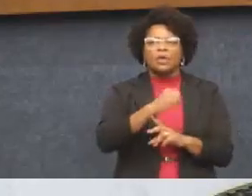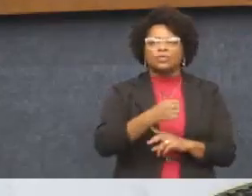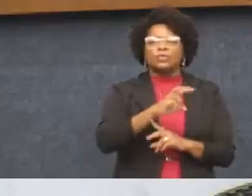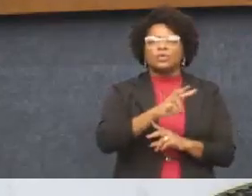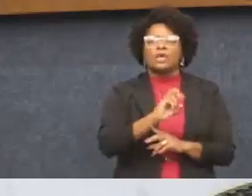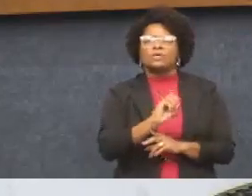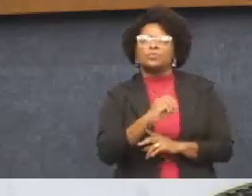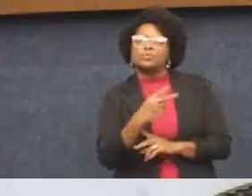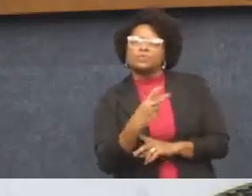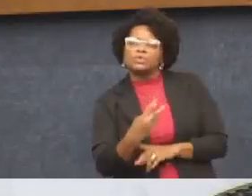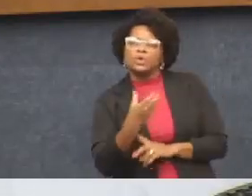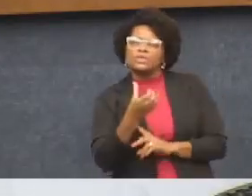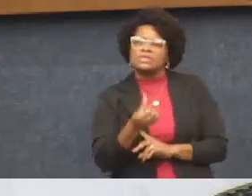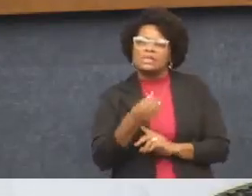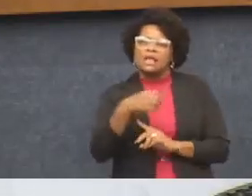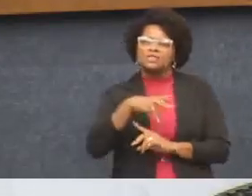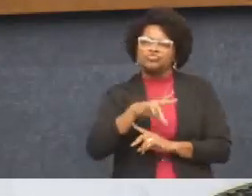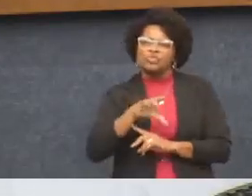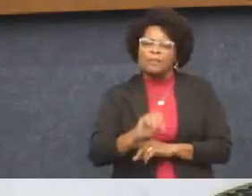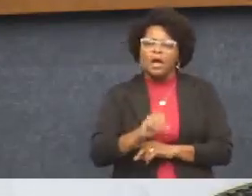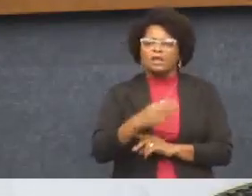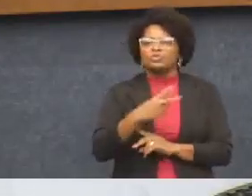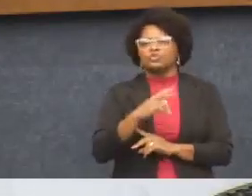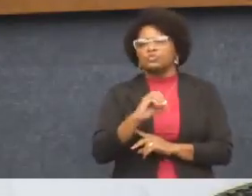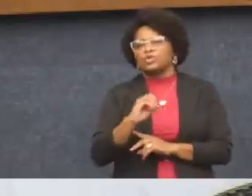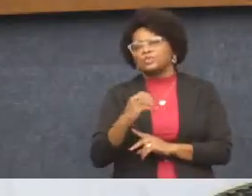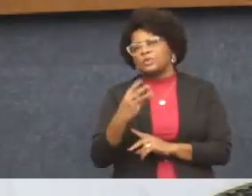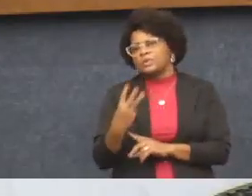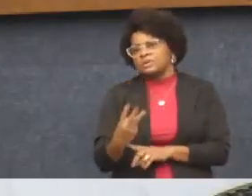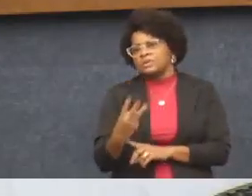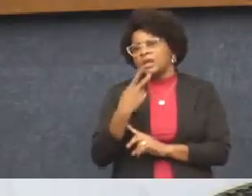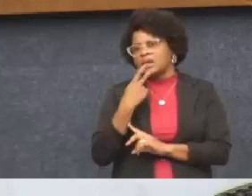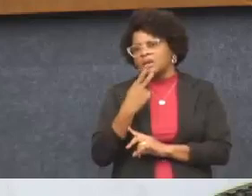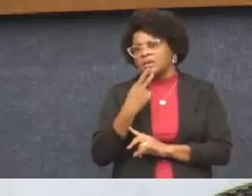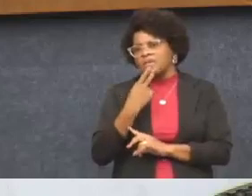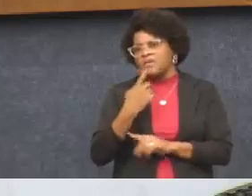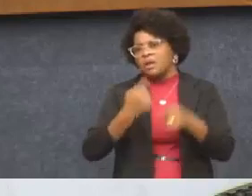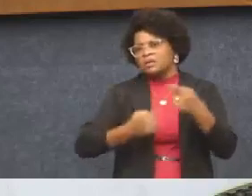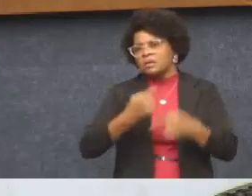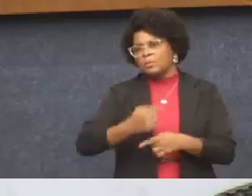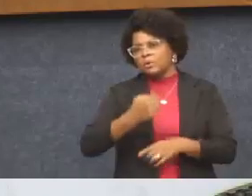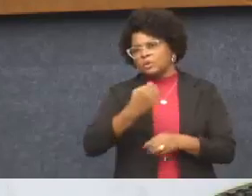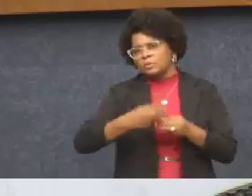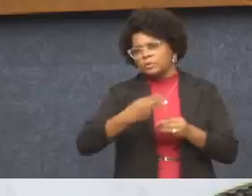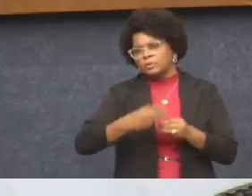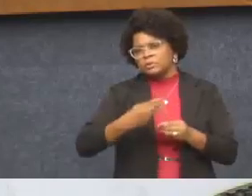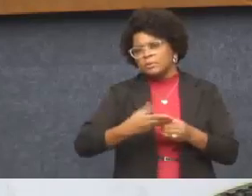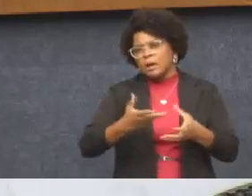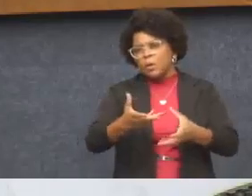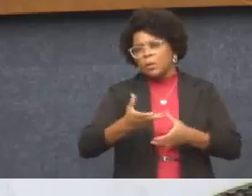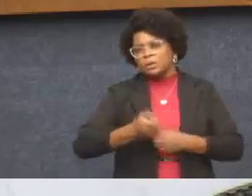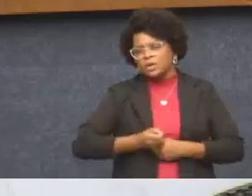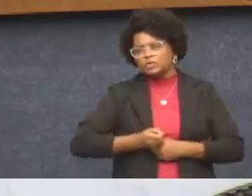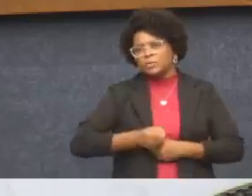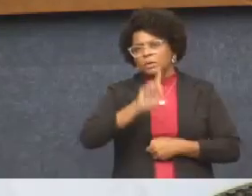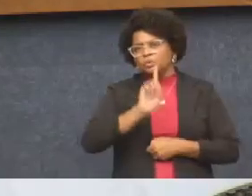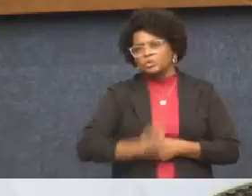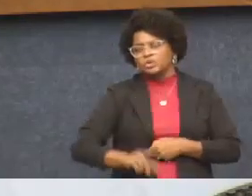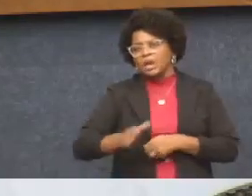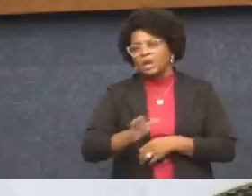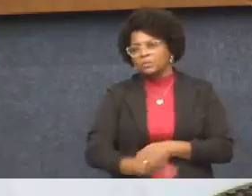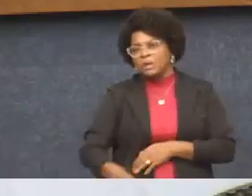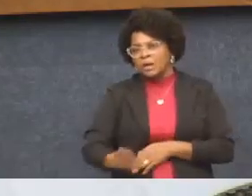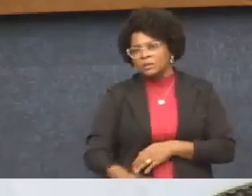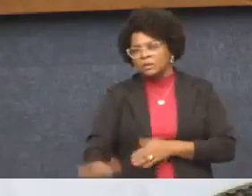8.502, de 6 de março de 2003, que dispõe sobre a política municipal de atendimento dos direitos da criança e do adolescente e da